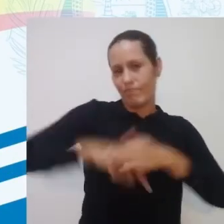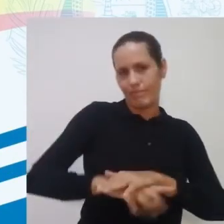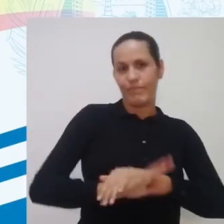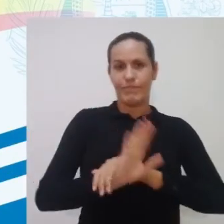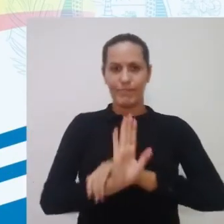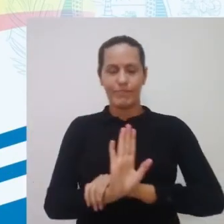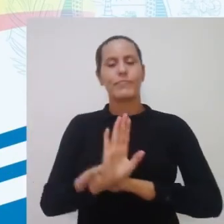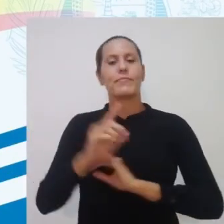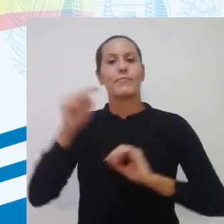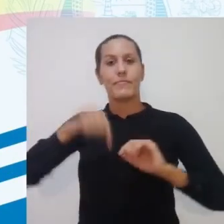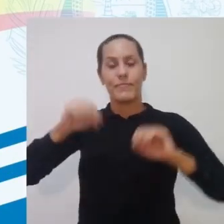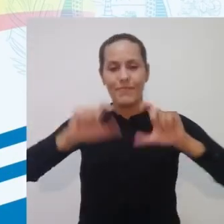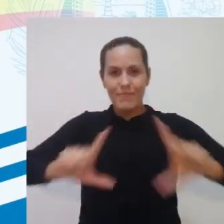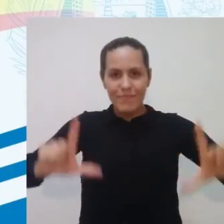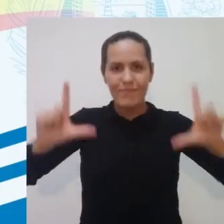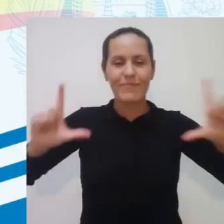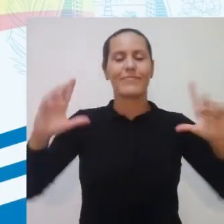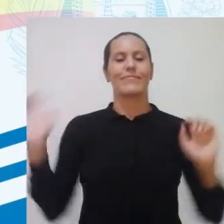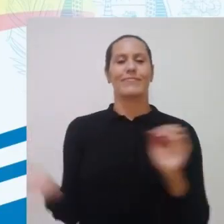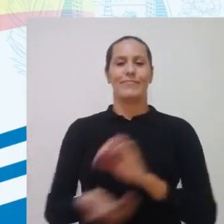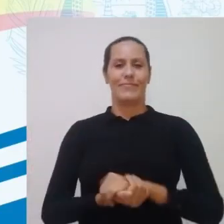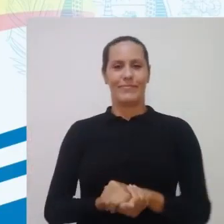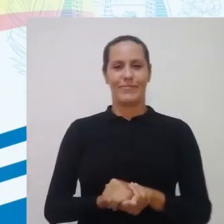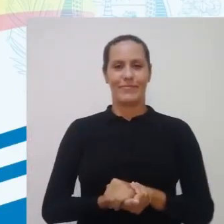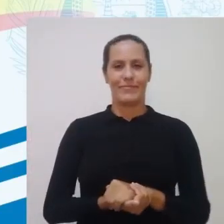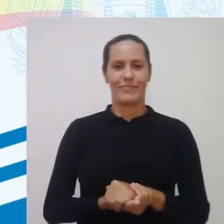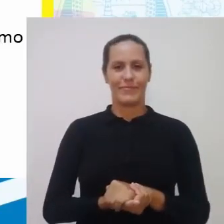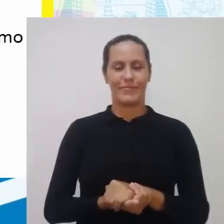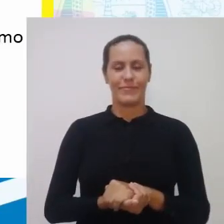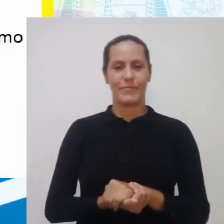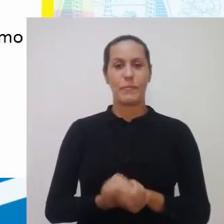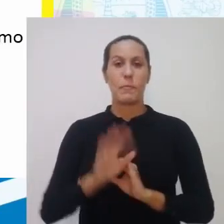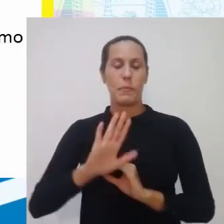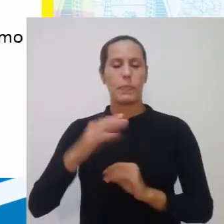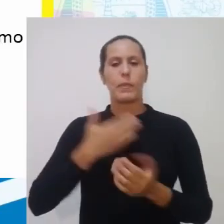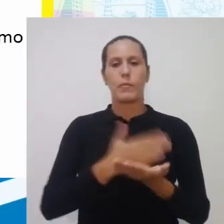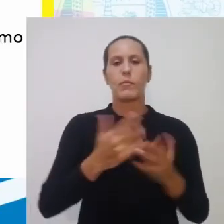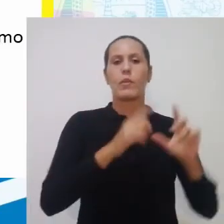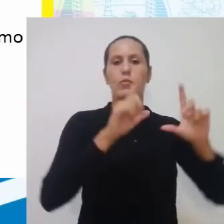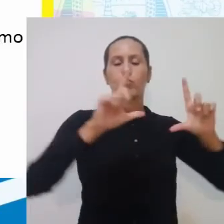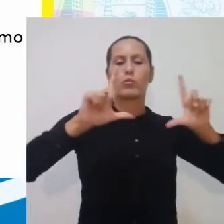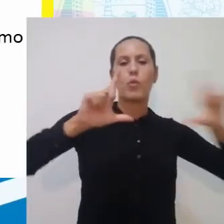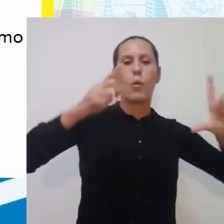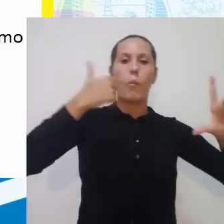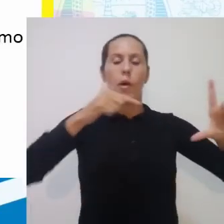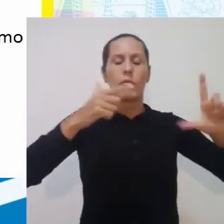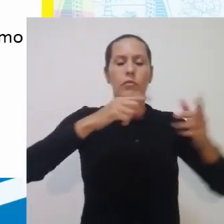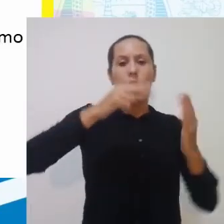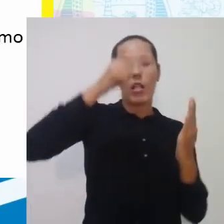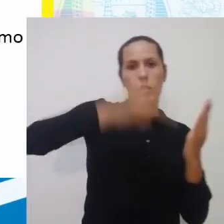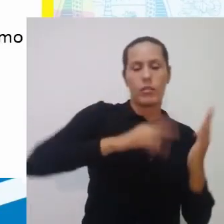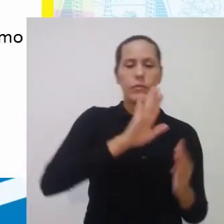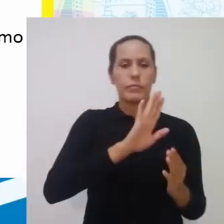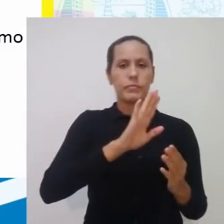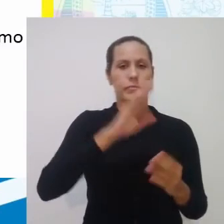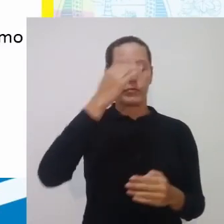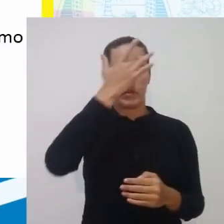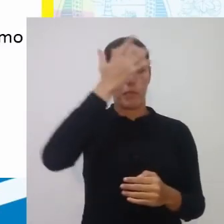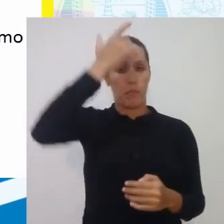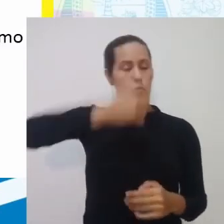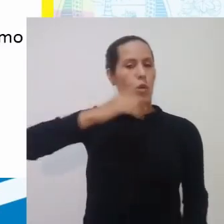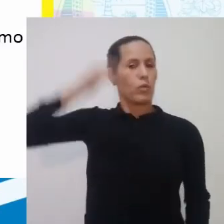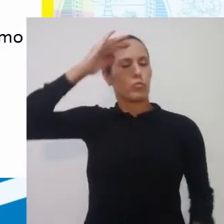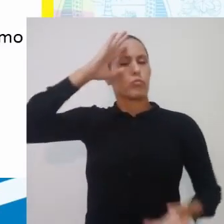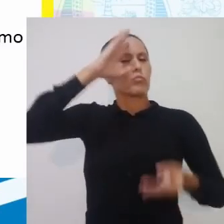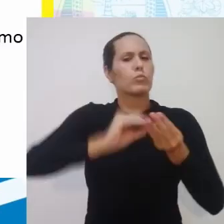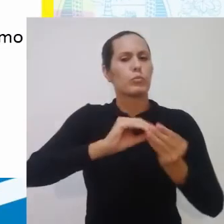mais aprofundada. Então, se liga aí que vai aparecer para vocês as questões. A gente vai reler um pouquinho o meme para poder responder.